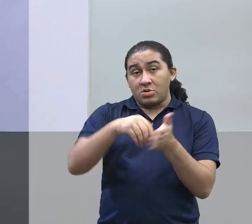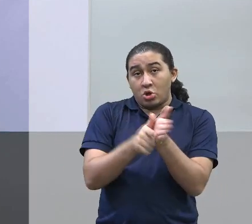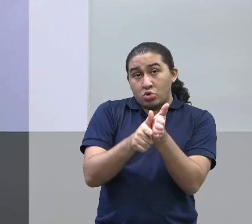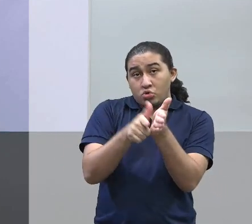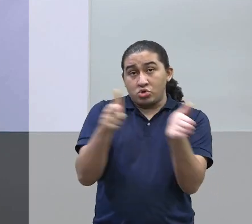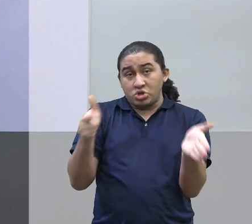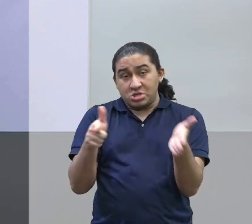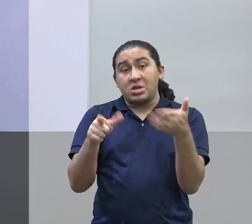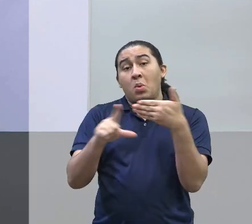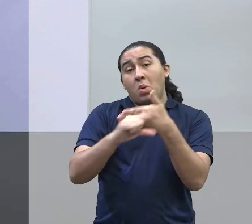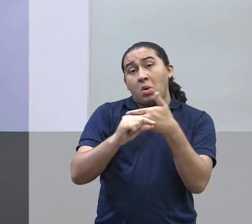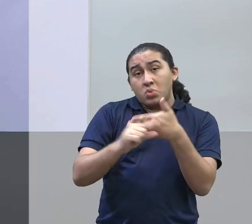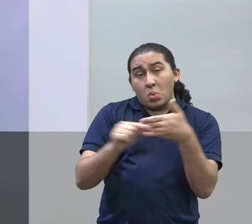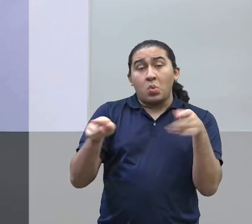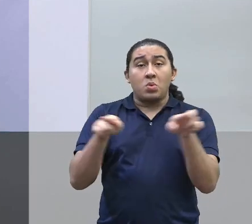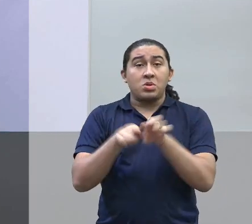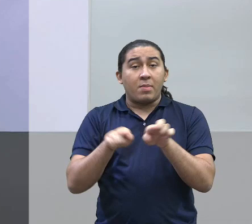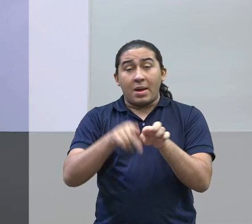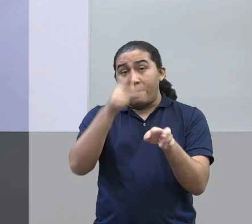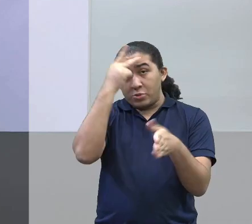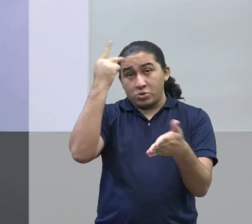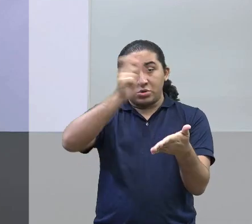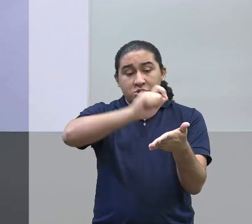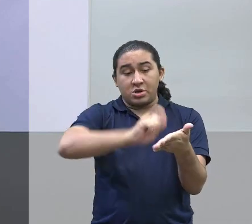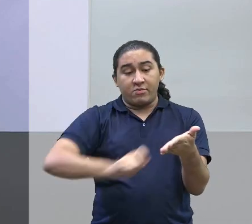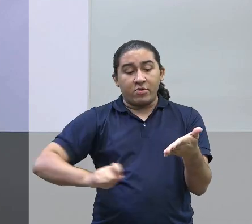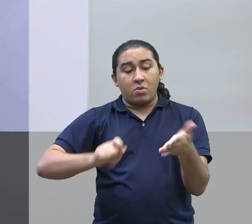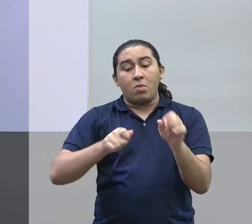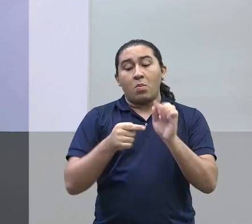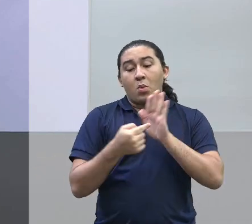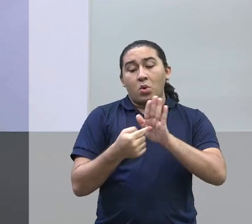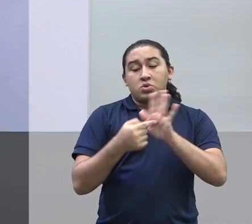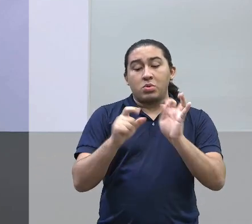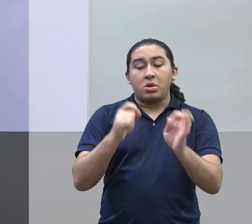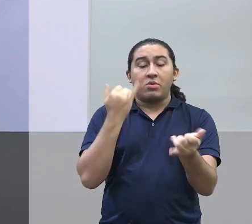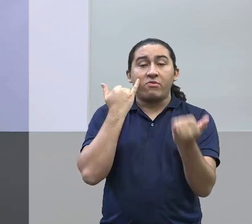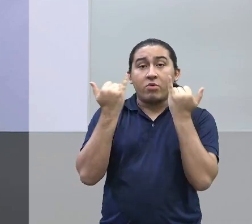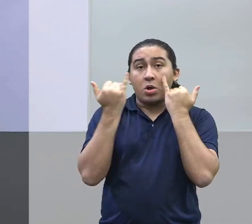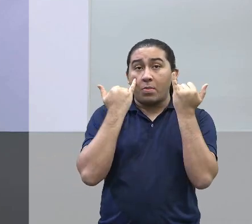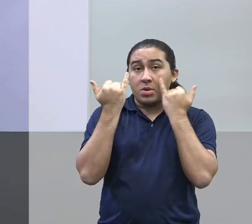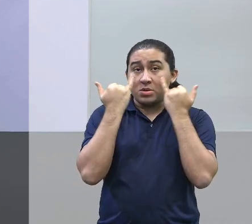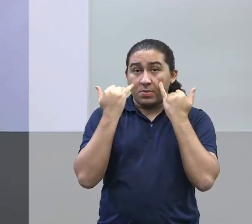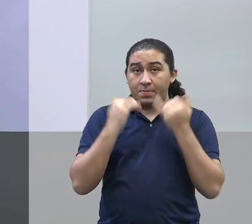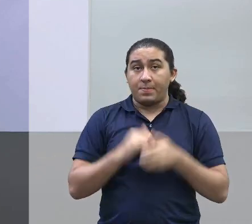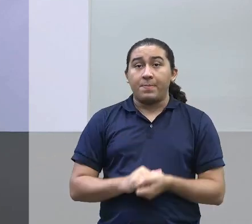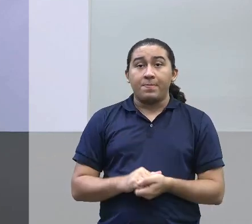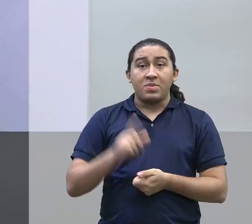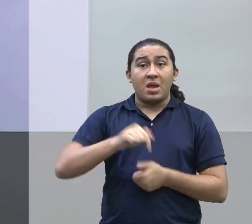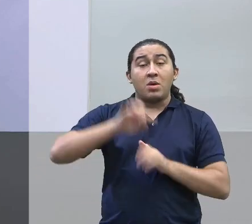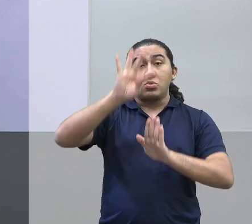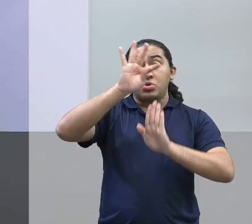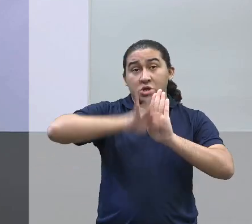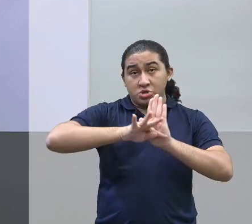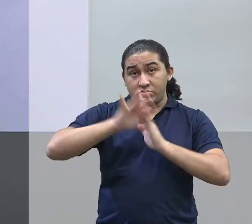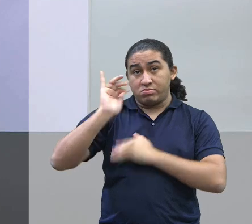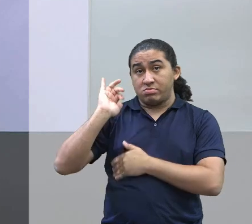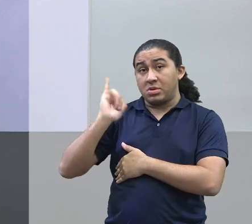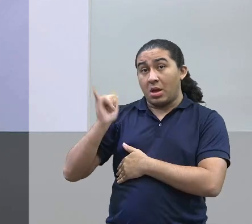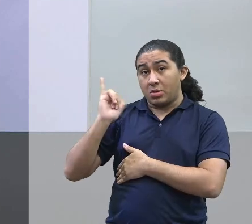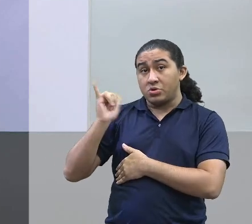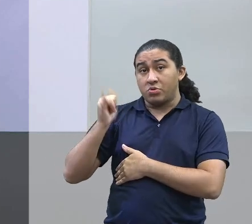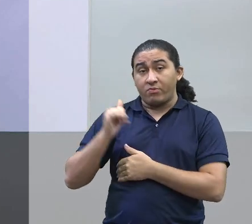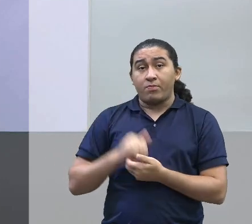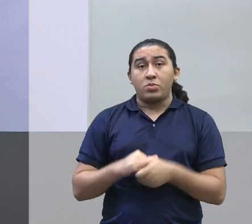notícia, o redator, ele vai trazer detalhes. É um texto narrativo, porque